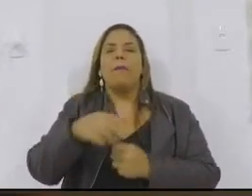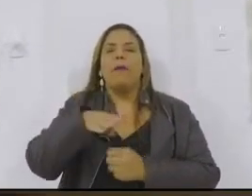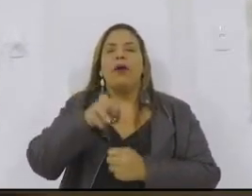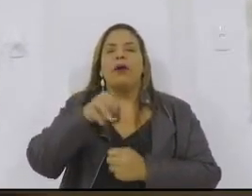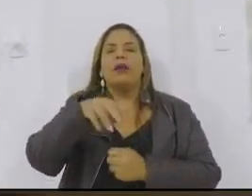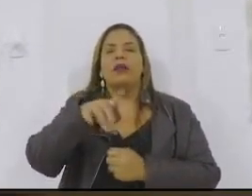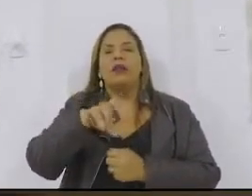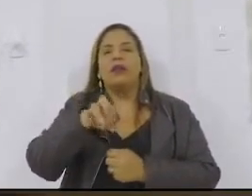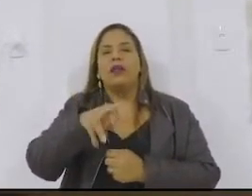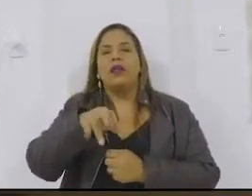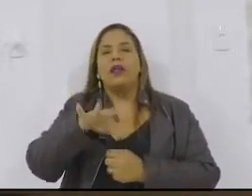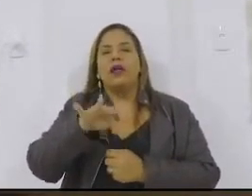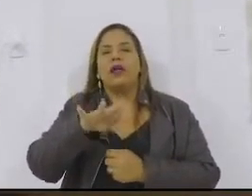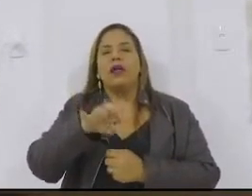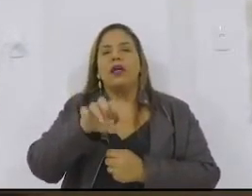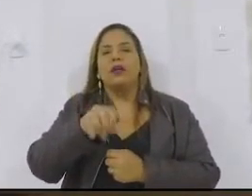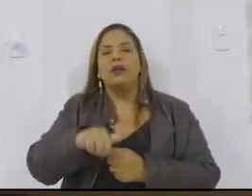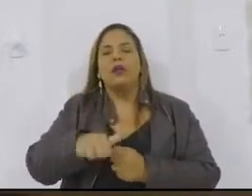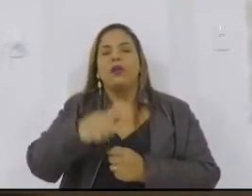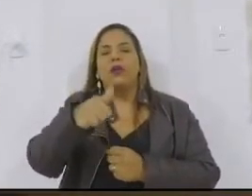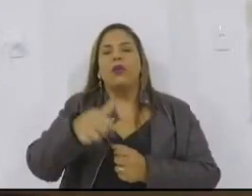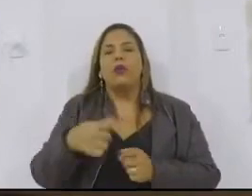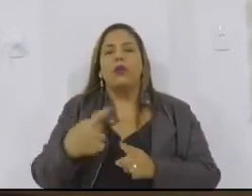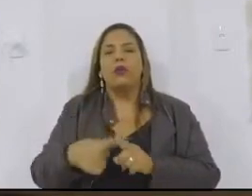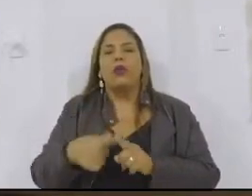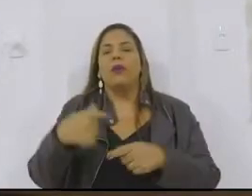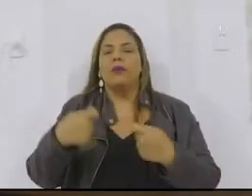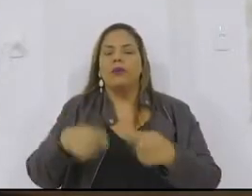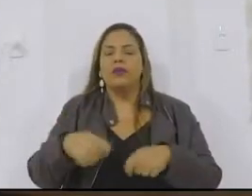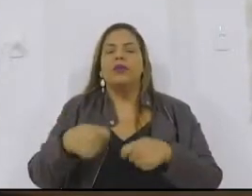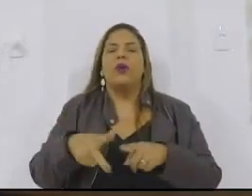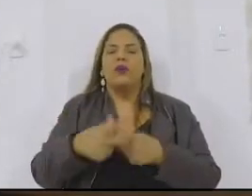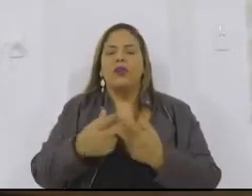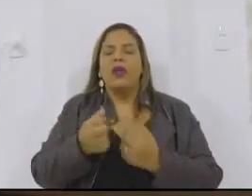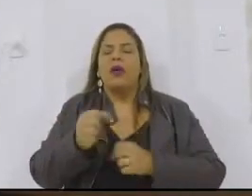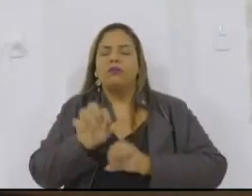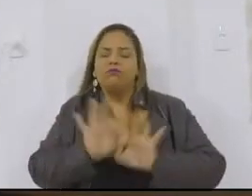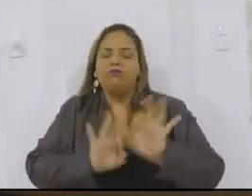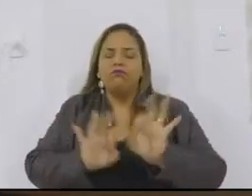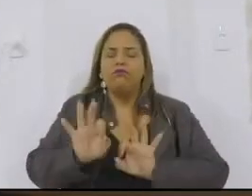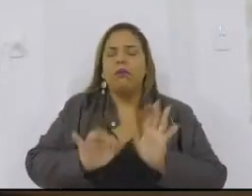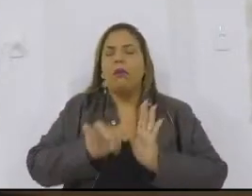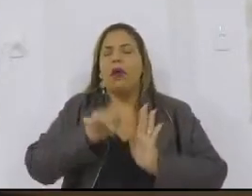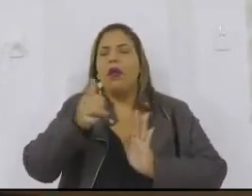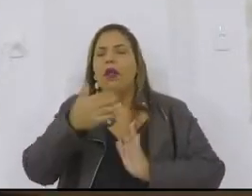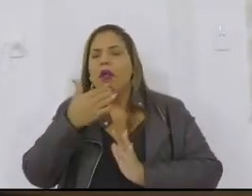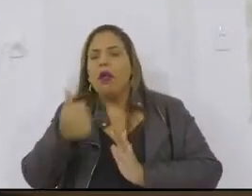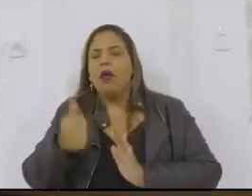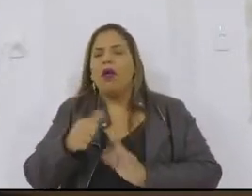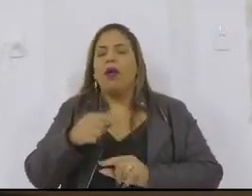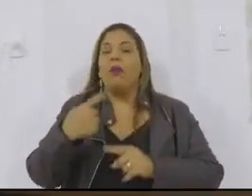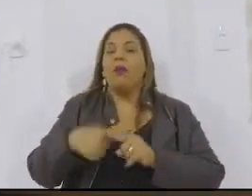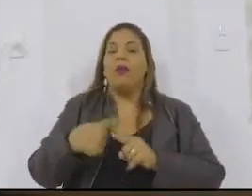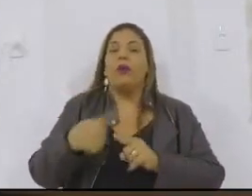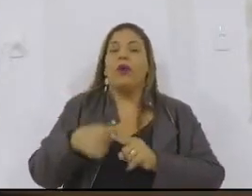oferecer um serviço de saúde gratuito e de qualidade para a população. Tal encargo só se concretiza efetivamente quando o Poder Público investe na estruturação